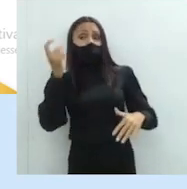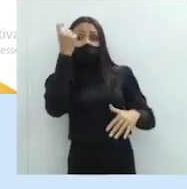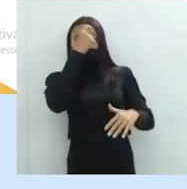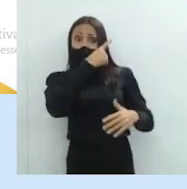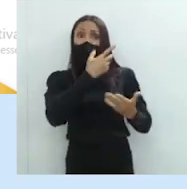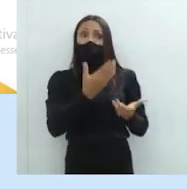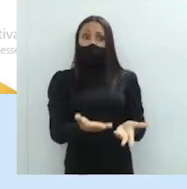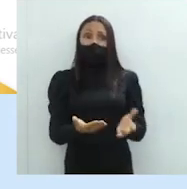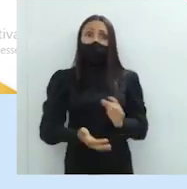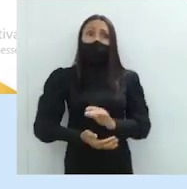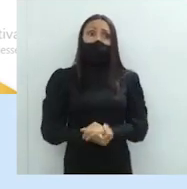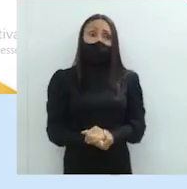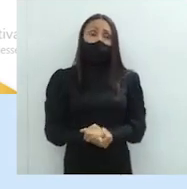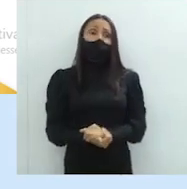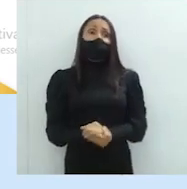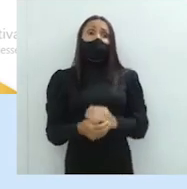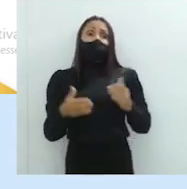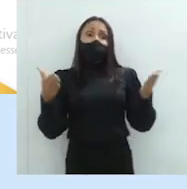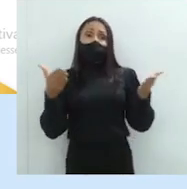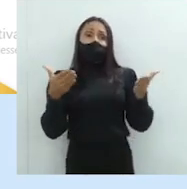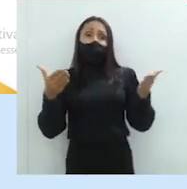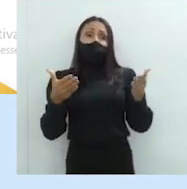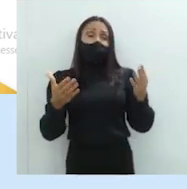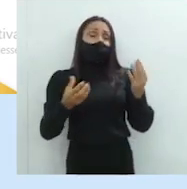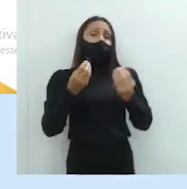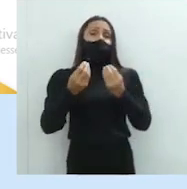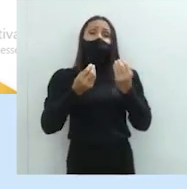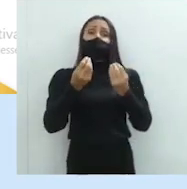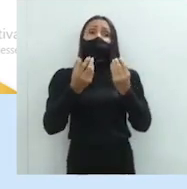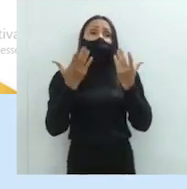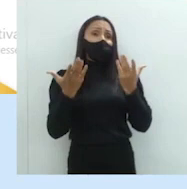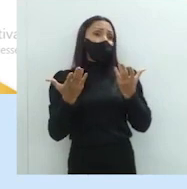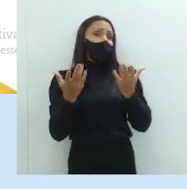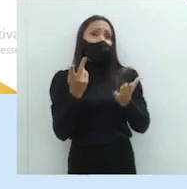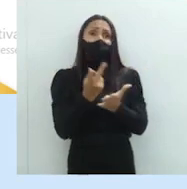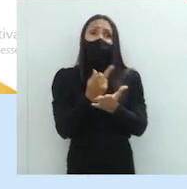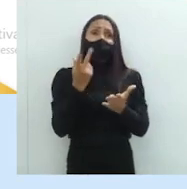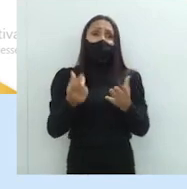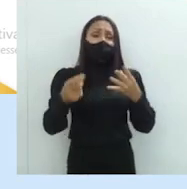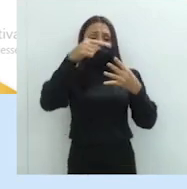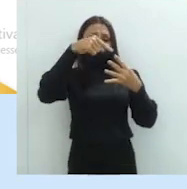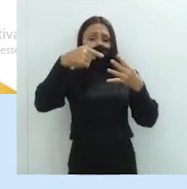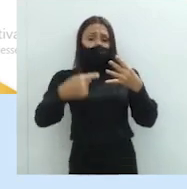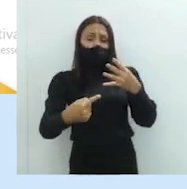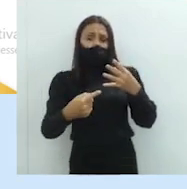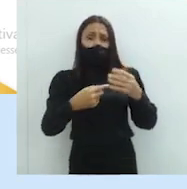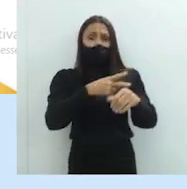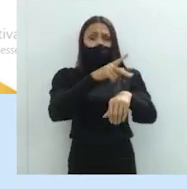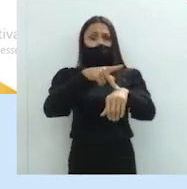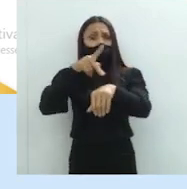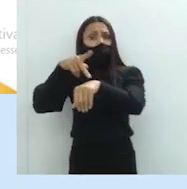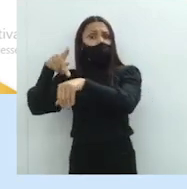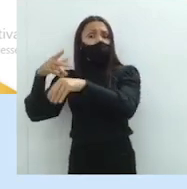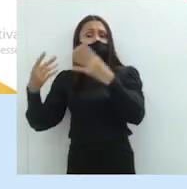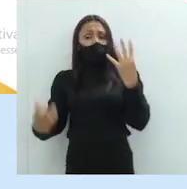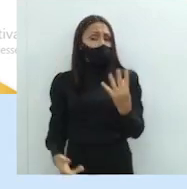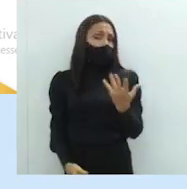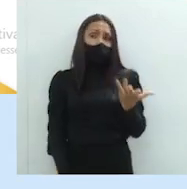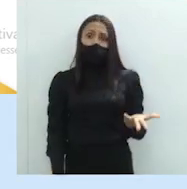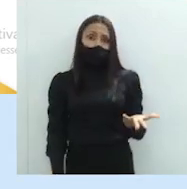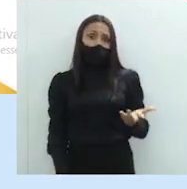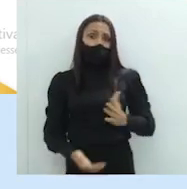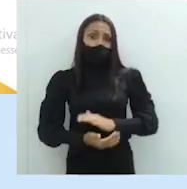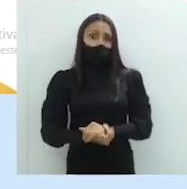agora? E agora, como é que vai ficar essas 4 nações? Então,